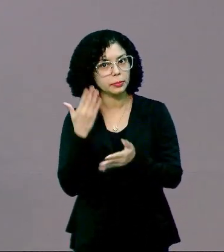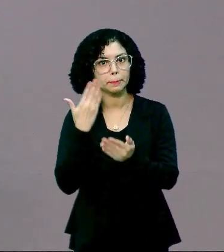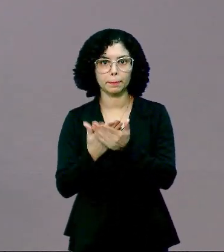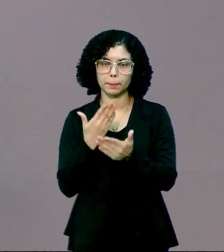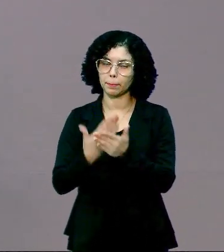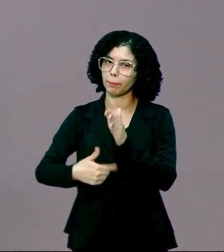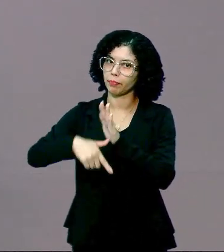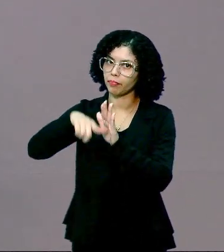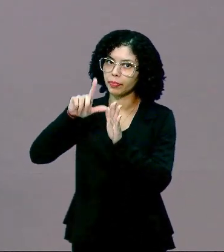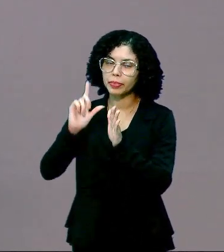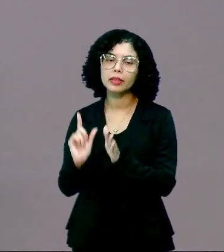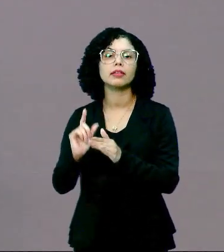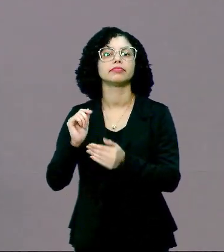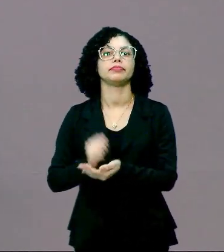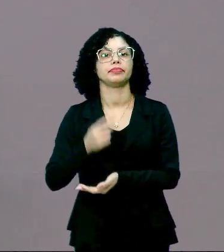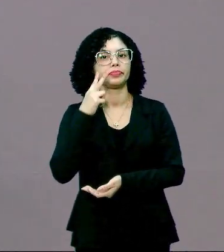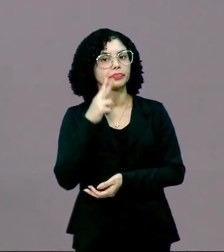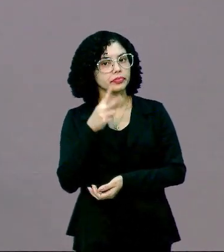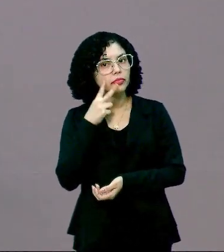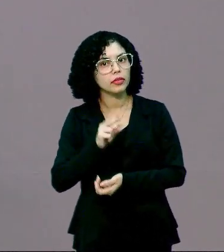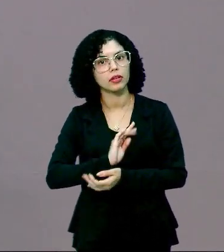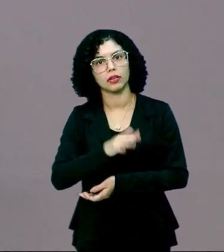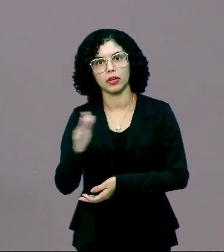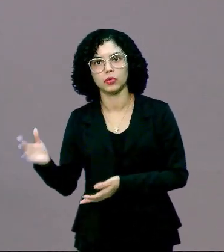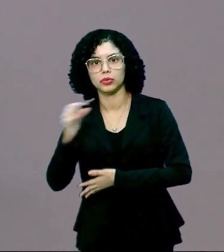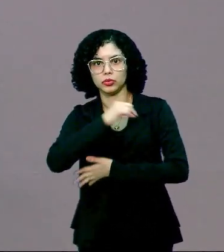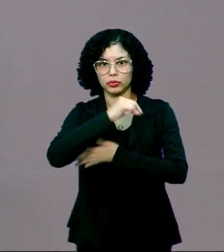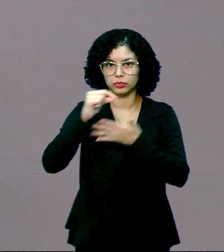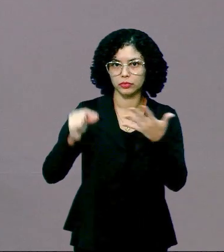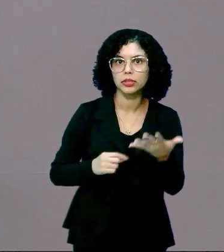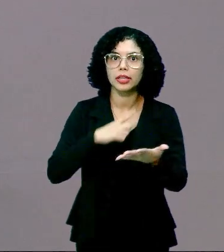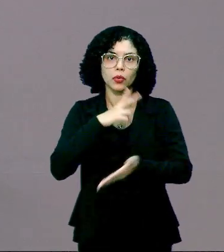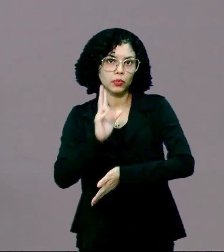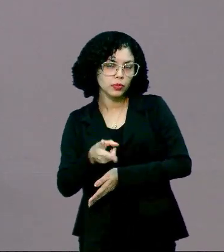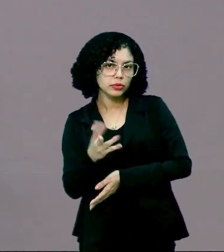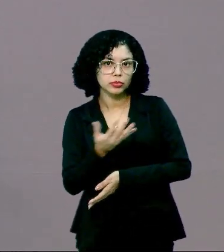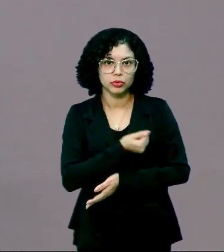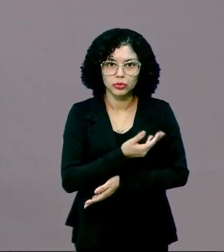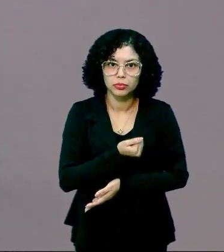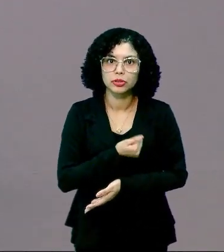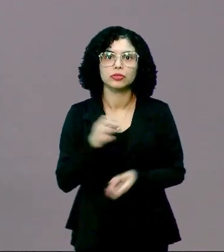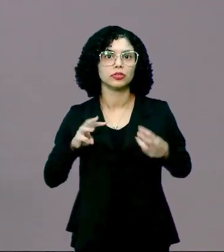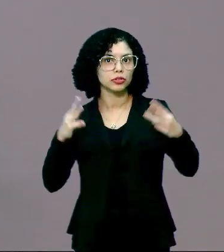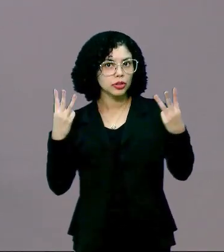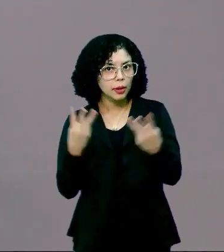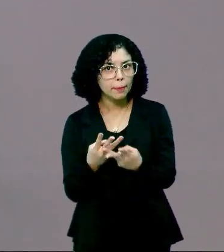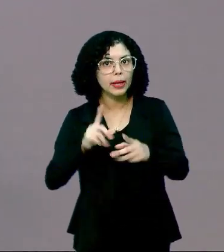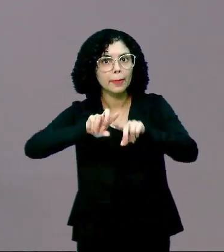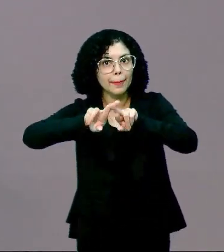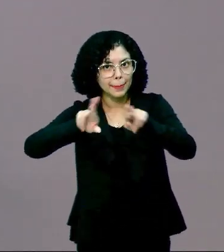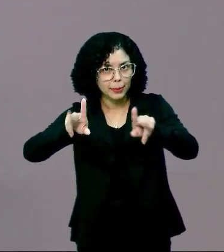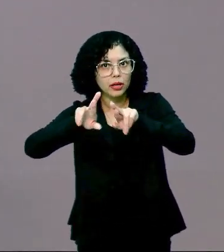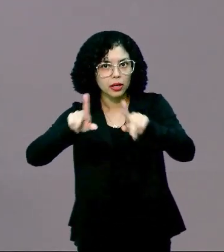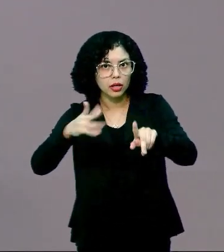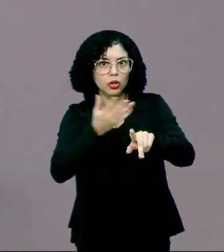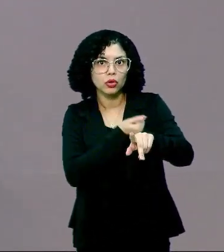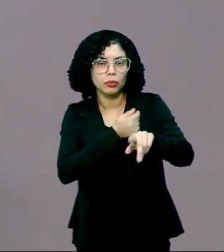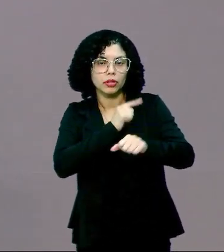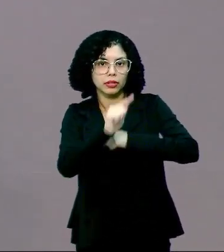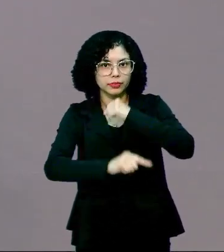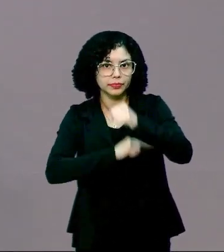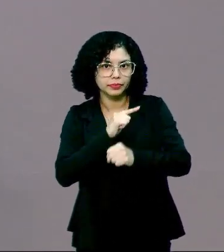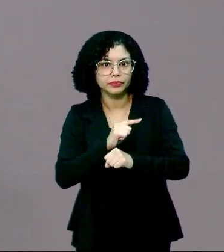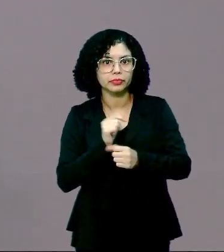aulas anteriores, nós vimos que quando o elemento químico ele tem o mesmo número de massa, mas tem diferentes números